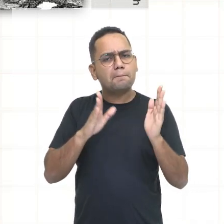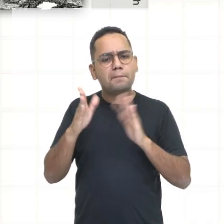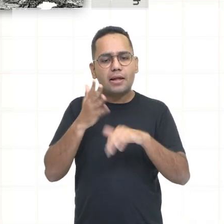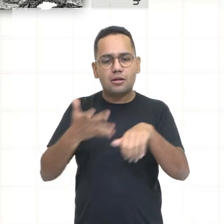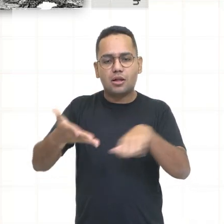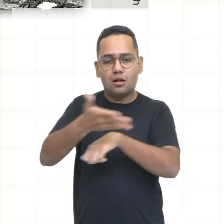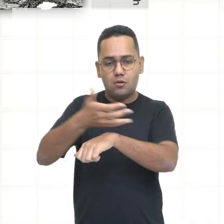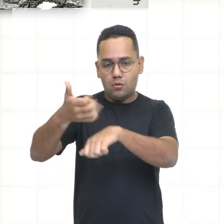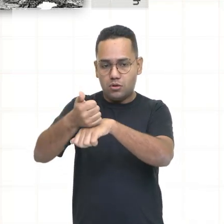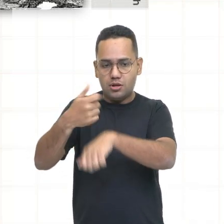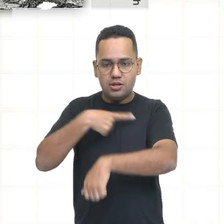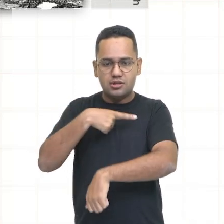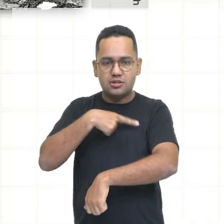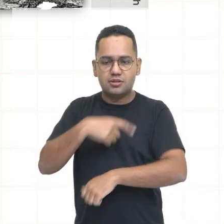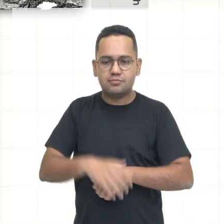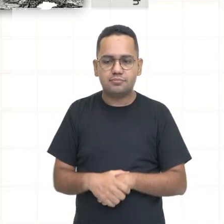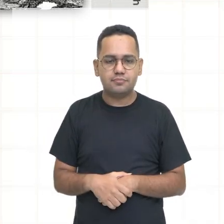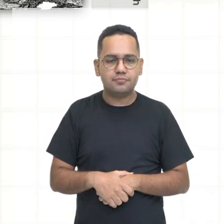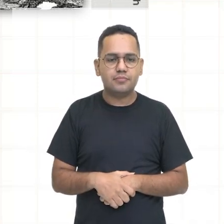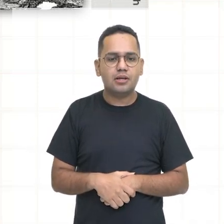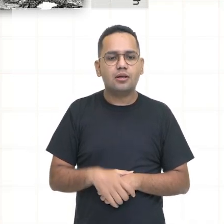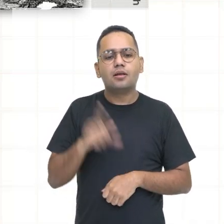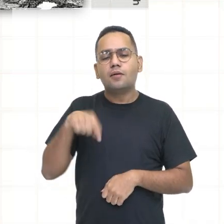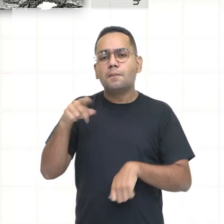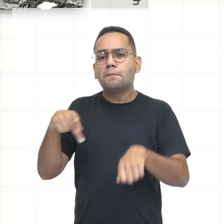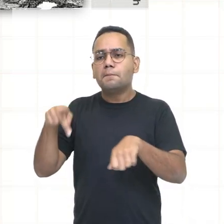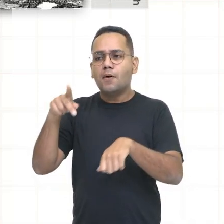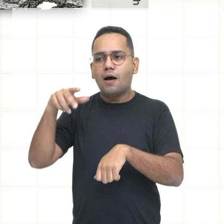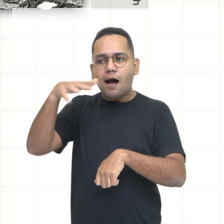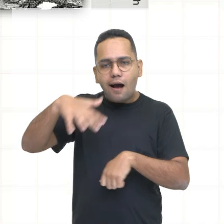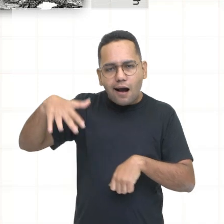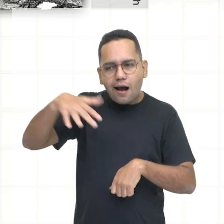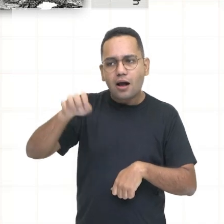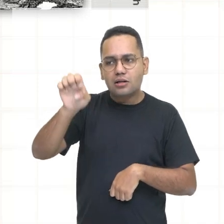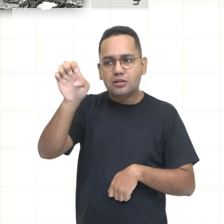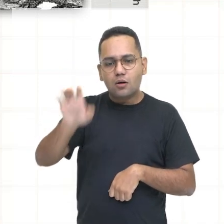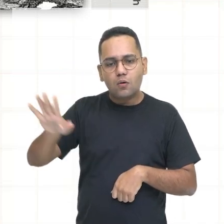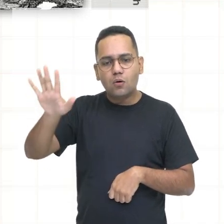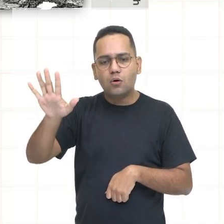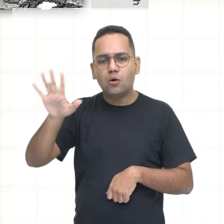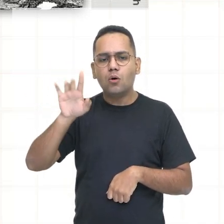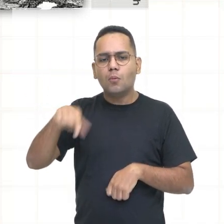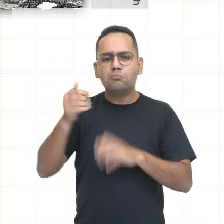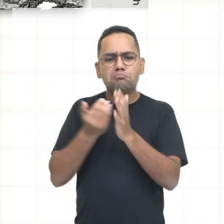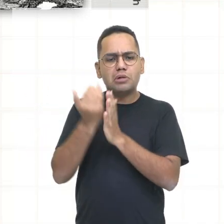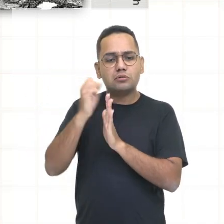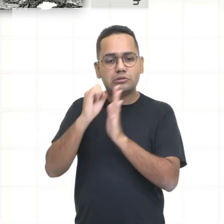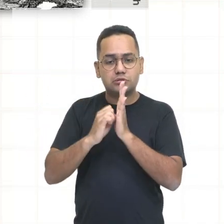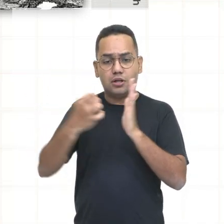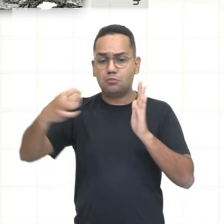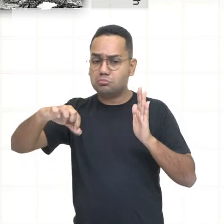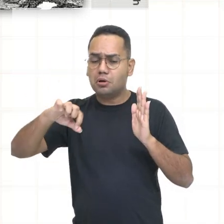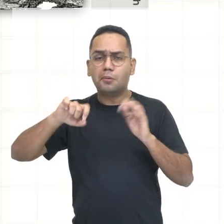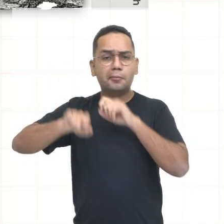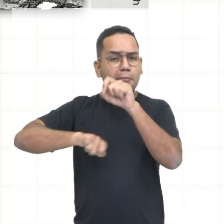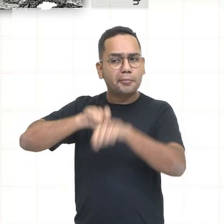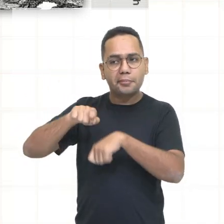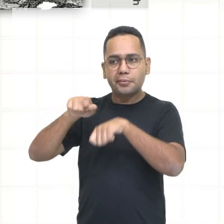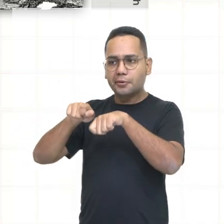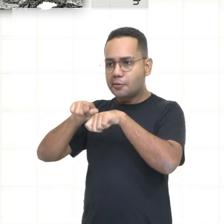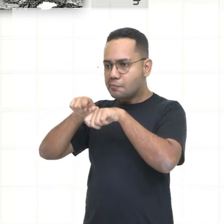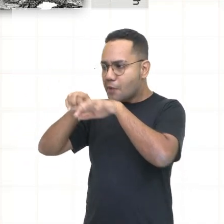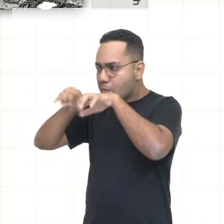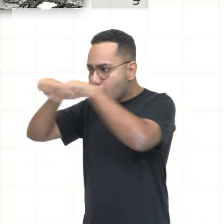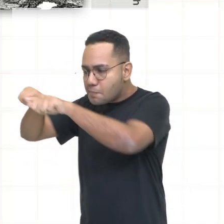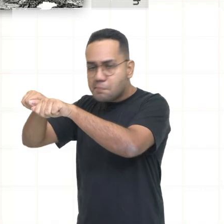colonial iniciado pelas nações europeias em meados do século XIX, levando à ocupação e